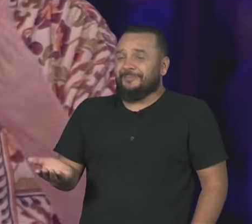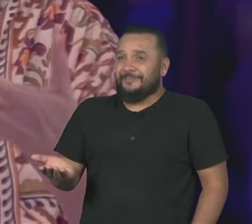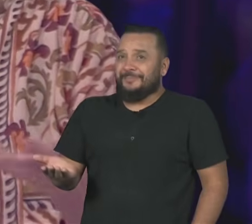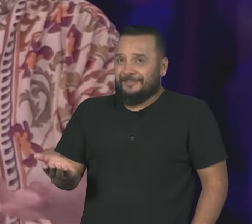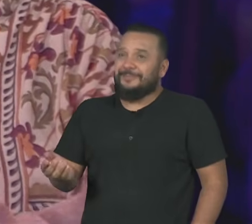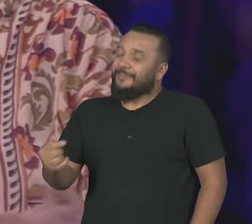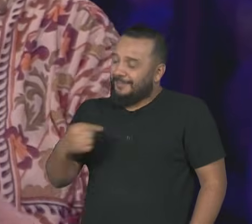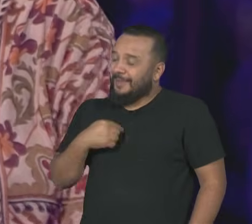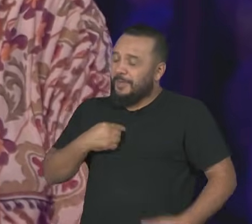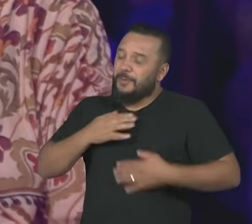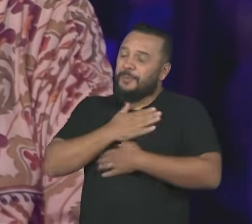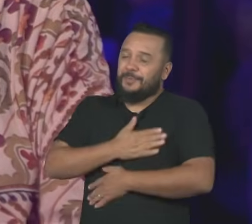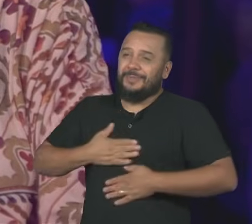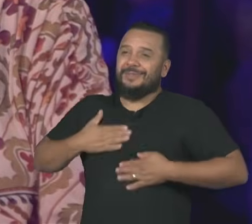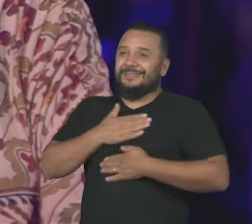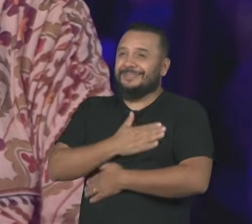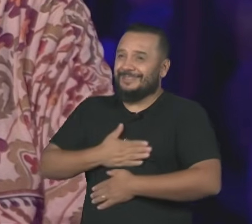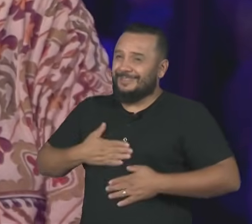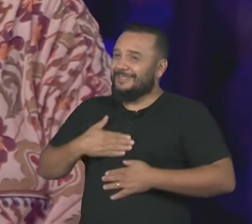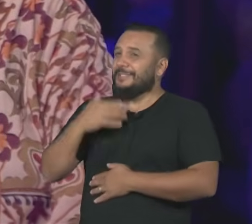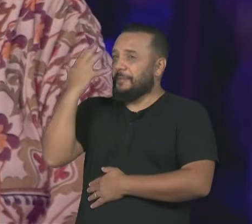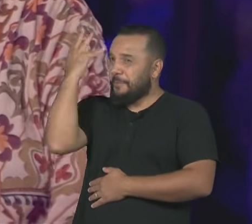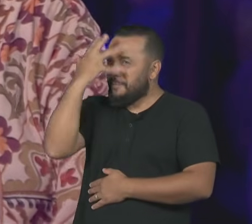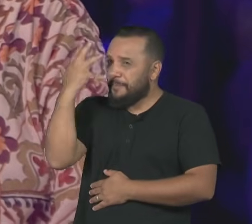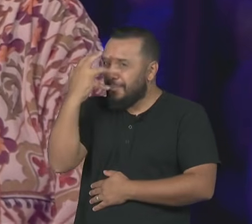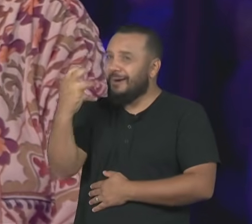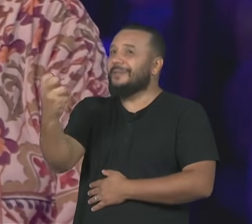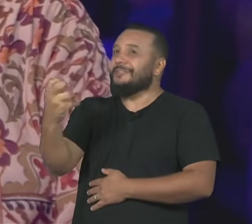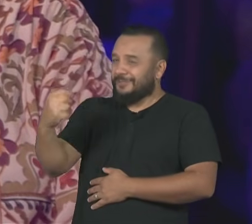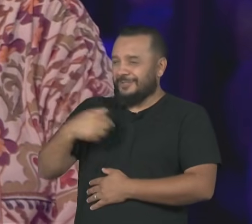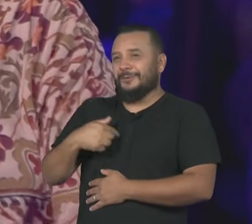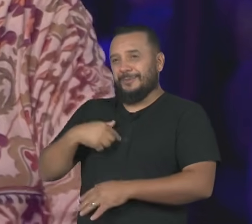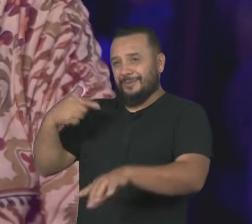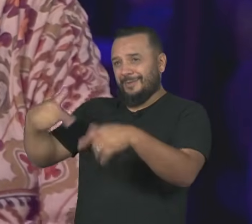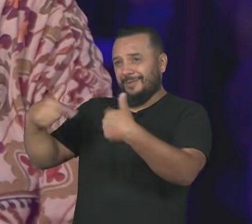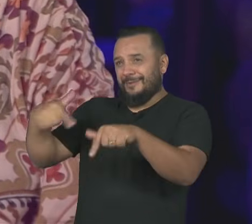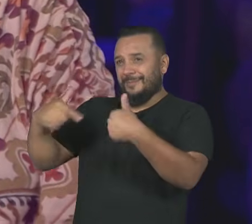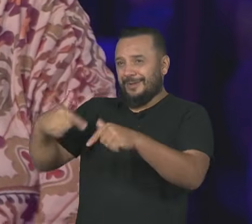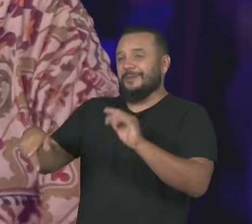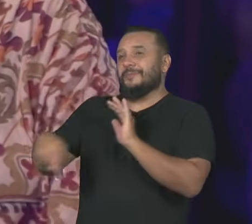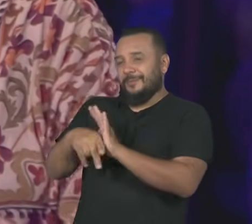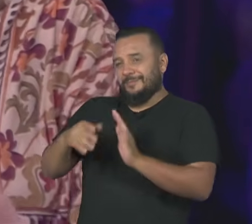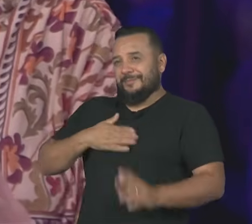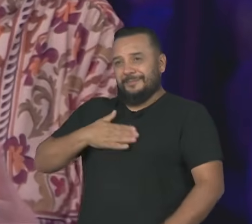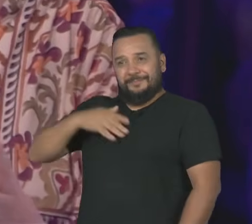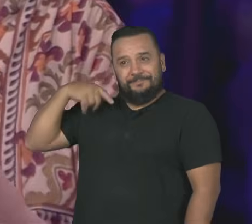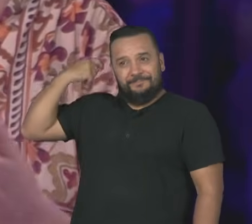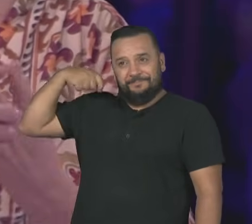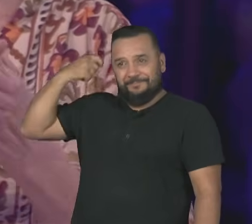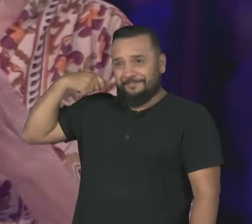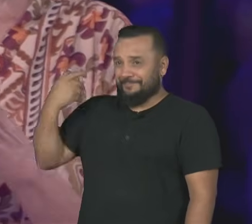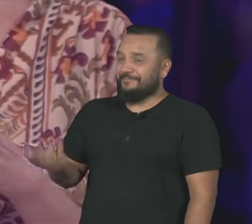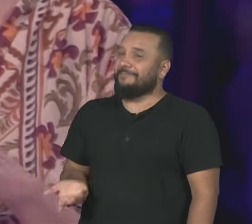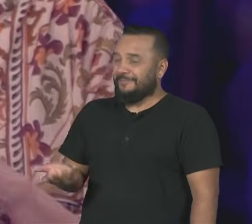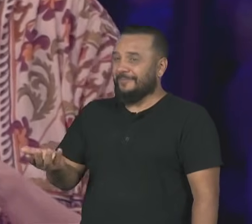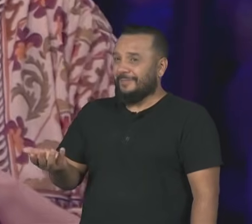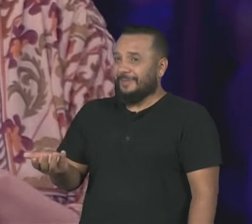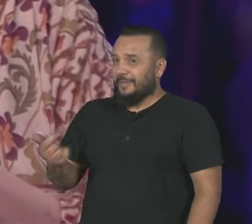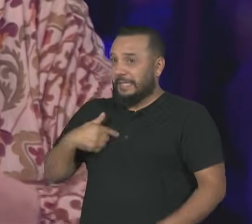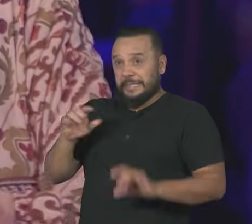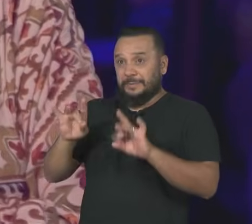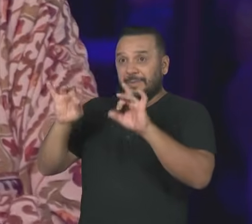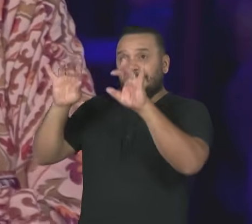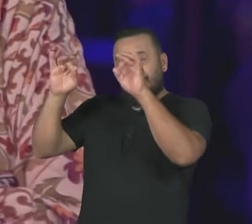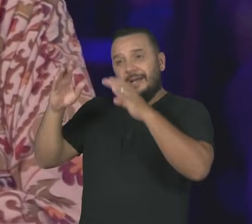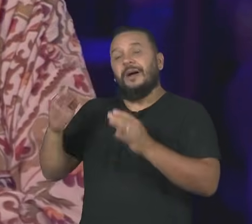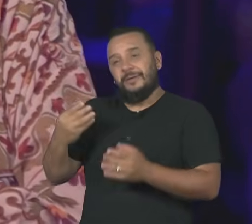Eu tenho muito prazer e muita paixão em fazer o que eu faço, o que é uma coisa muito especial